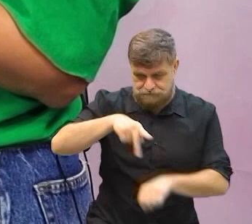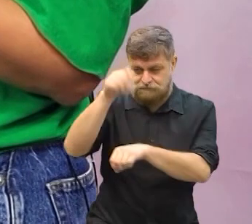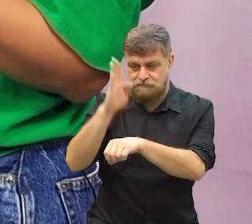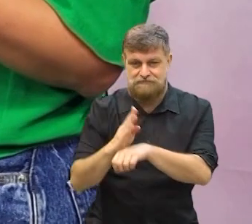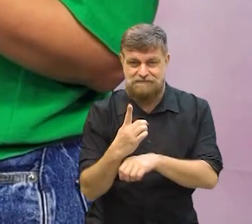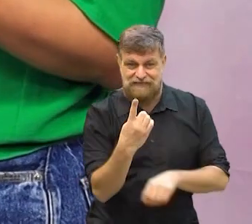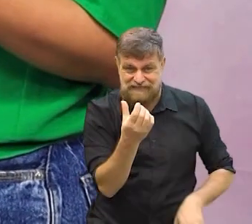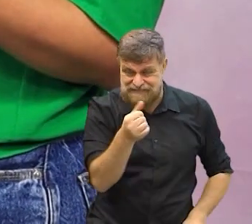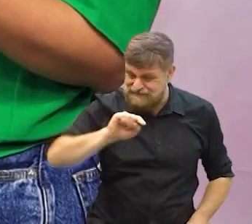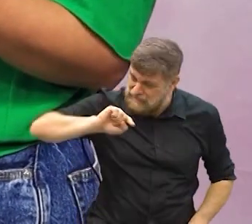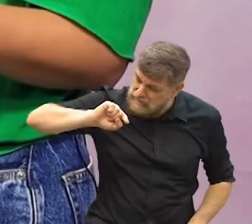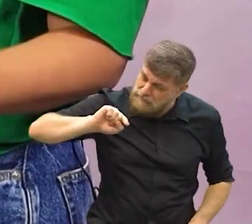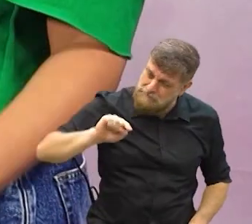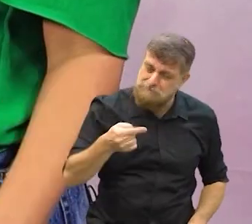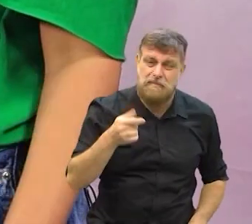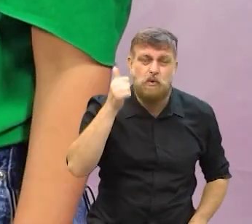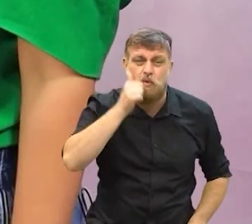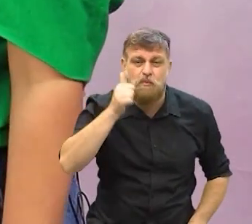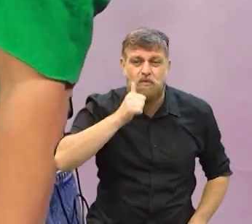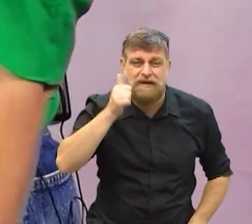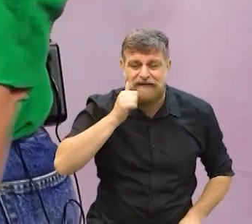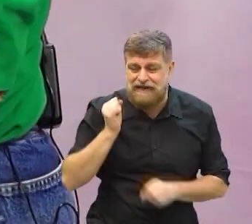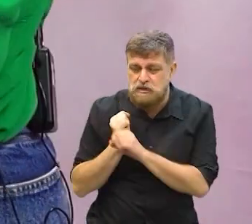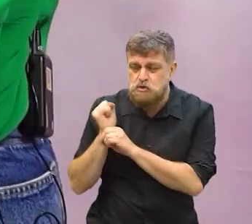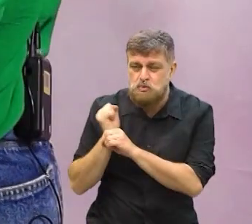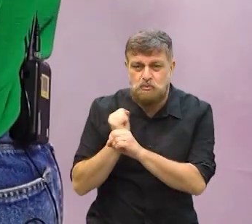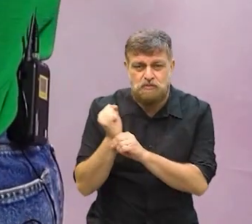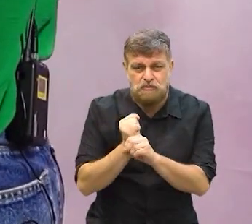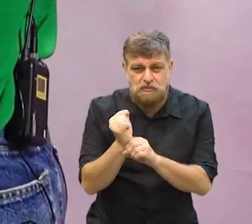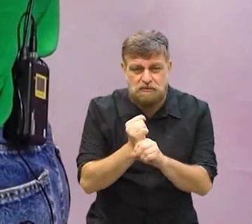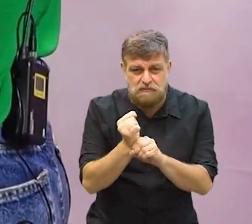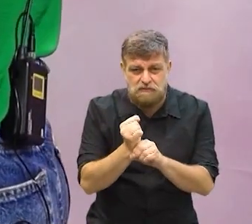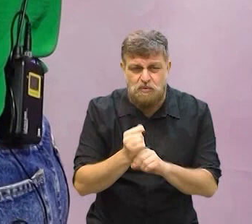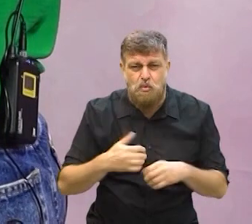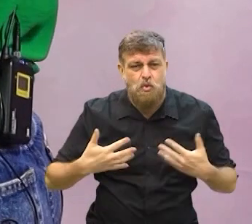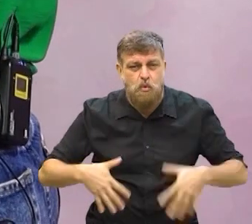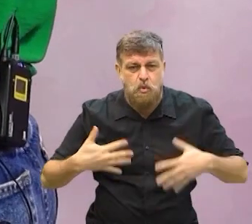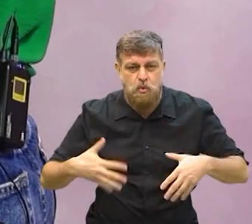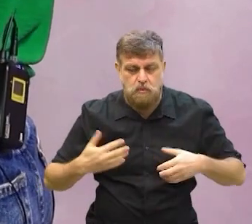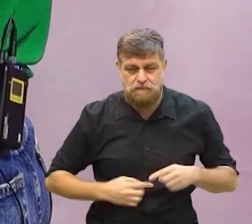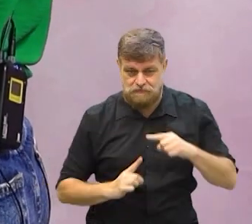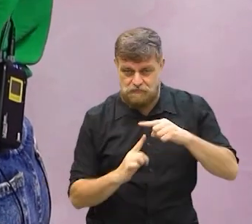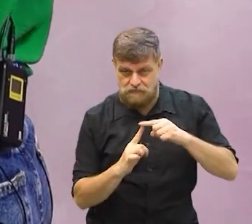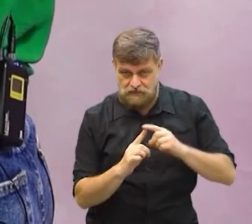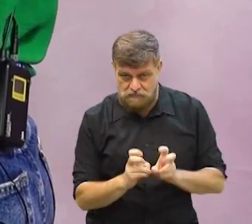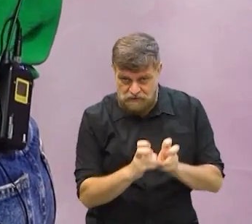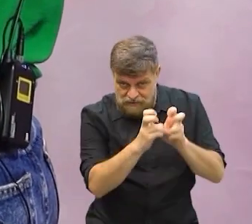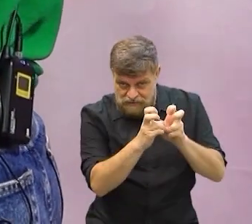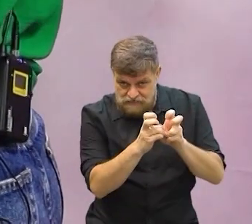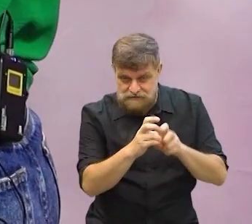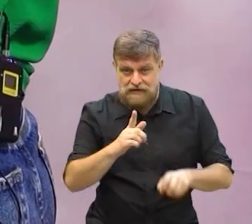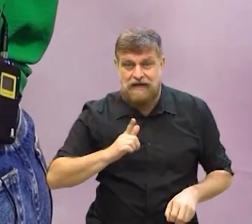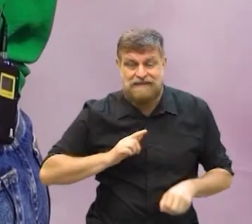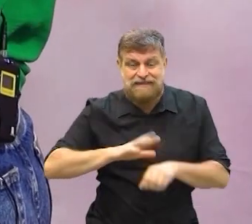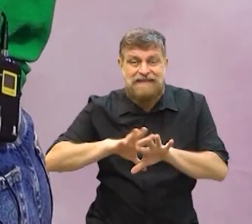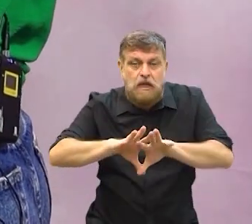de 16 mil casos surgem por ano. Esse tipo de câncer, ele tem cura, tem